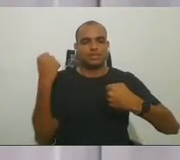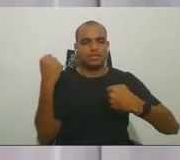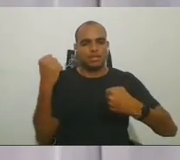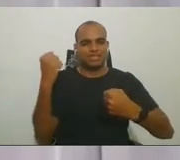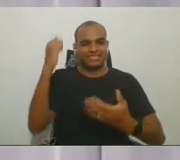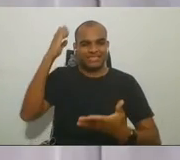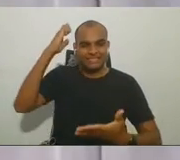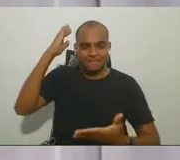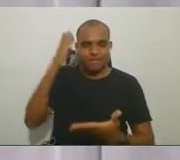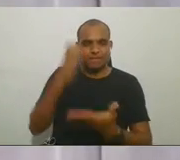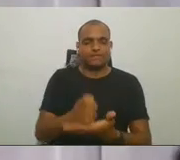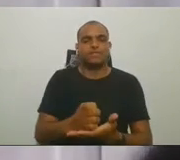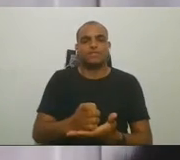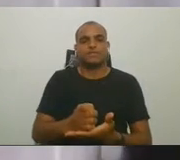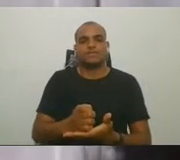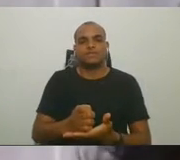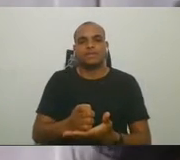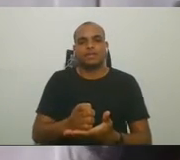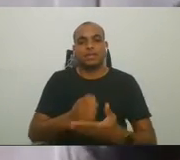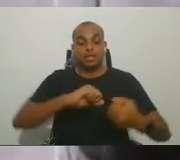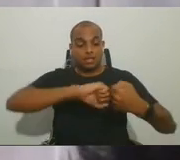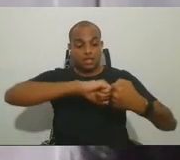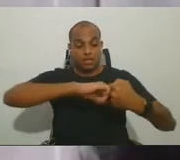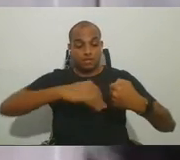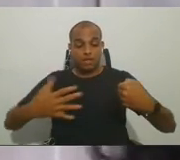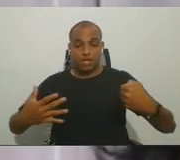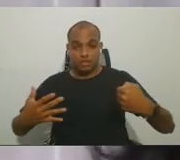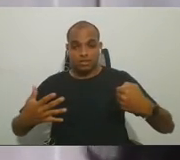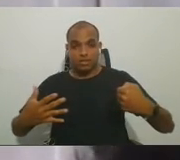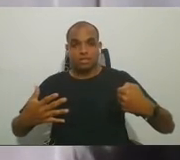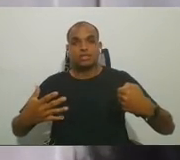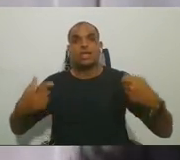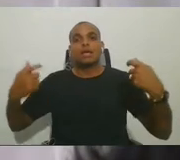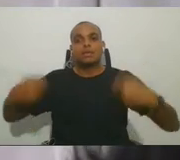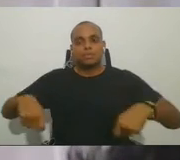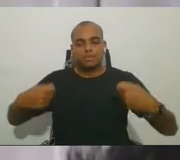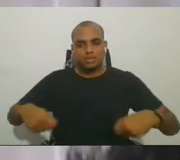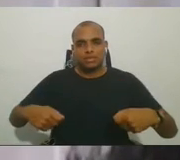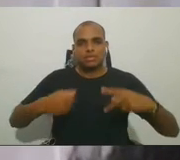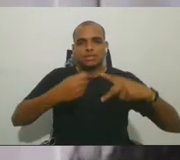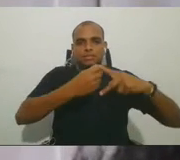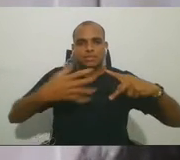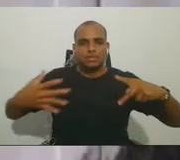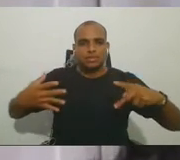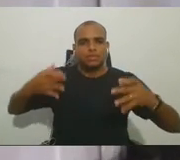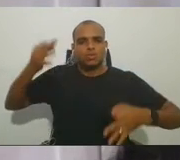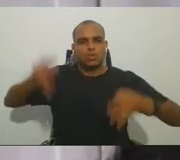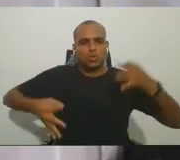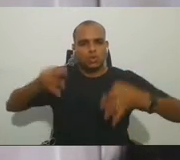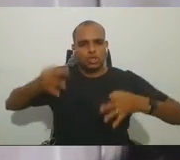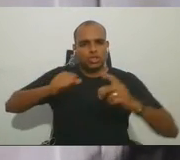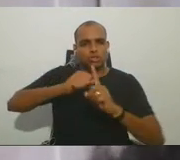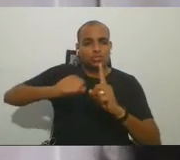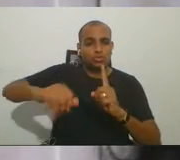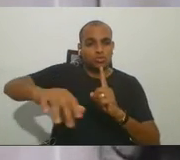democracias intensas requerem, fundamentalmente, o princípio da justiça social de